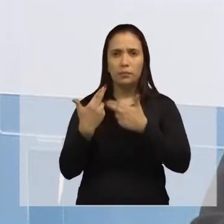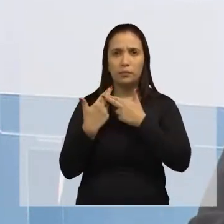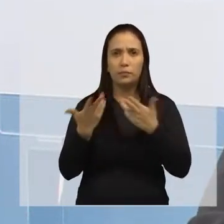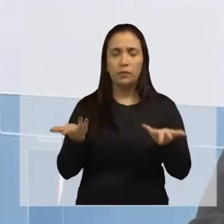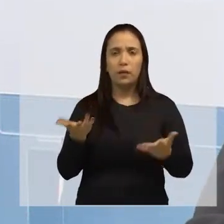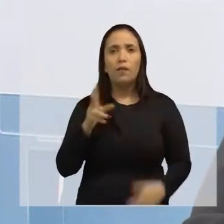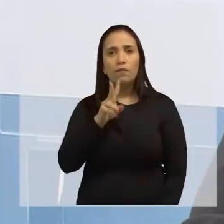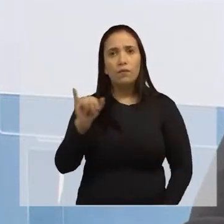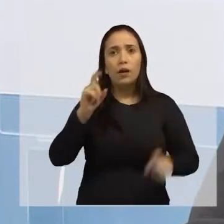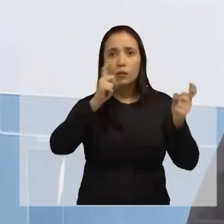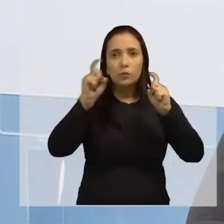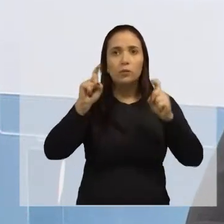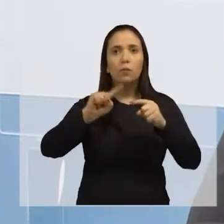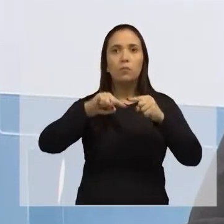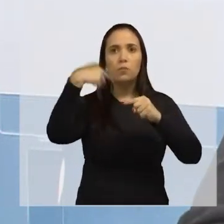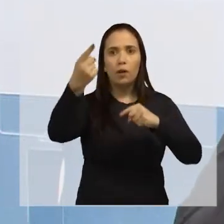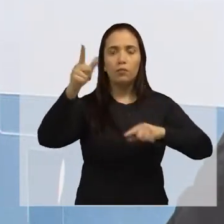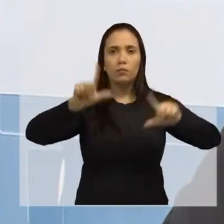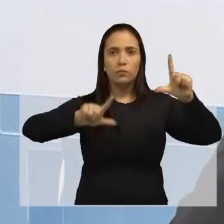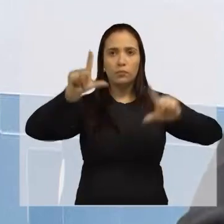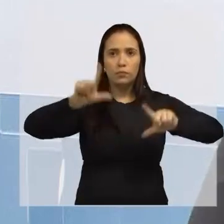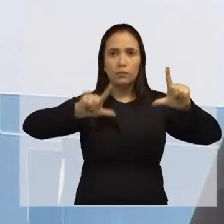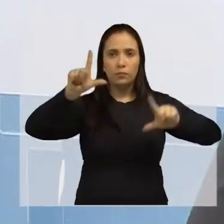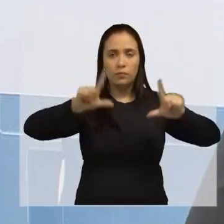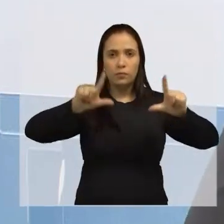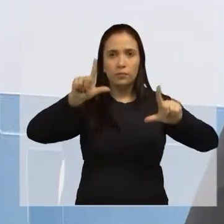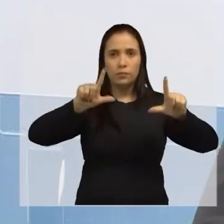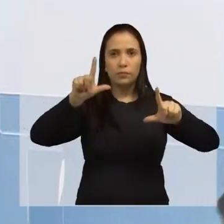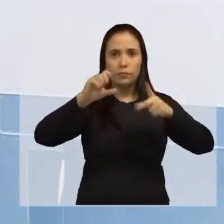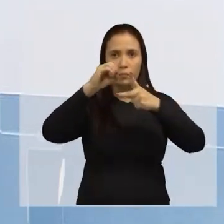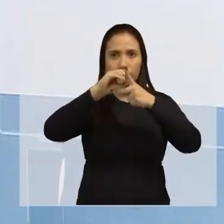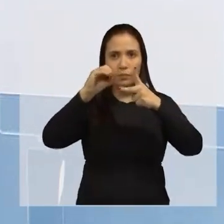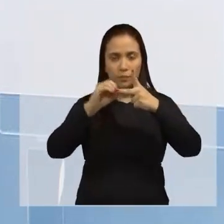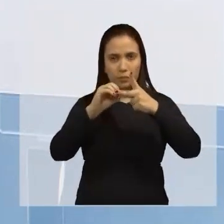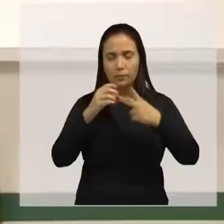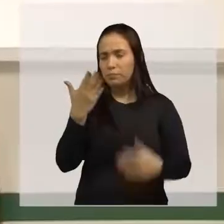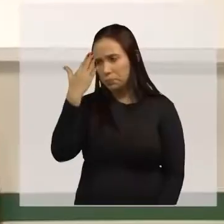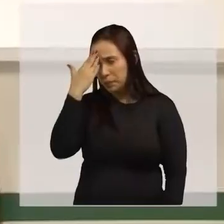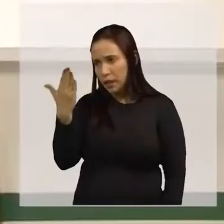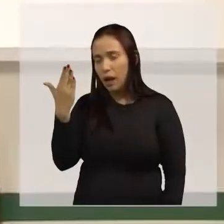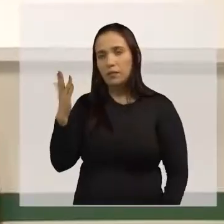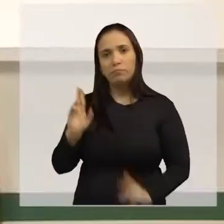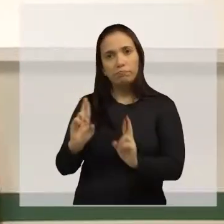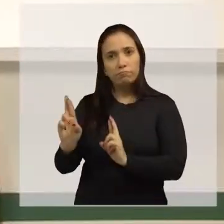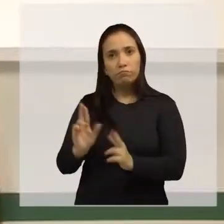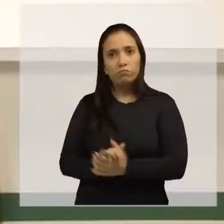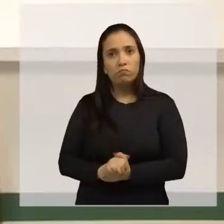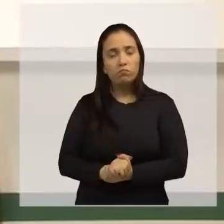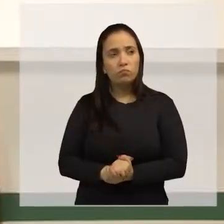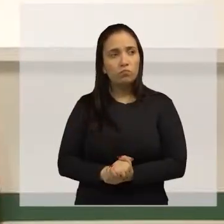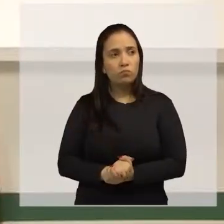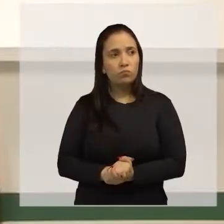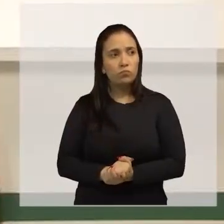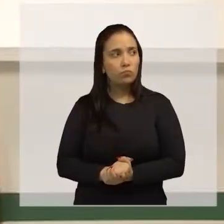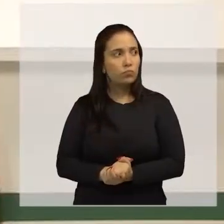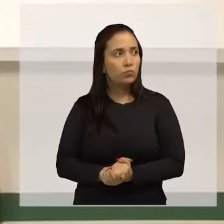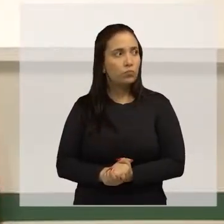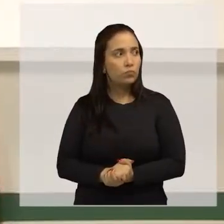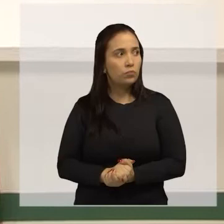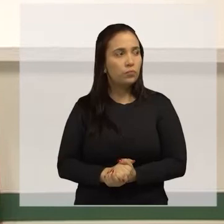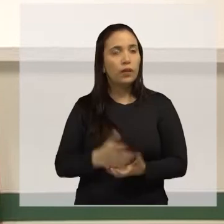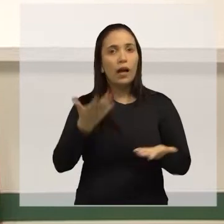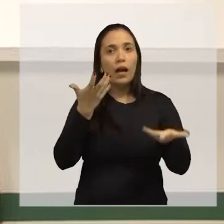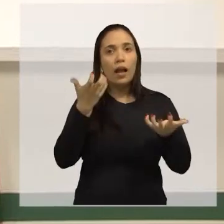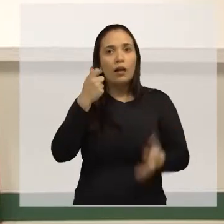discutir isso no próximo bloco, no próximo programa, com certeza. Luiz, obrigado. E para finalizar, cara, Federico, Obrigado que a Argentina perca.